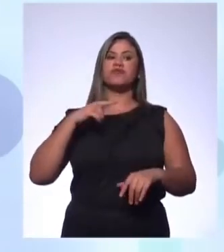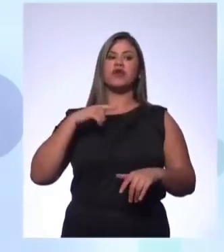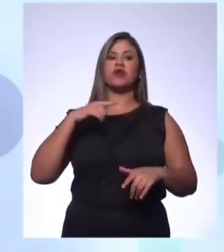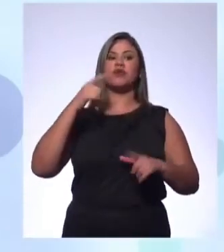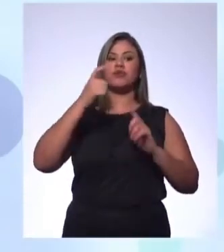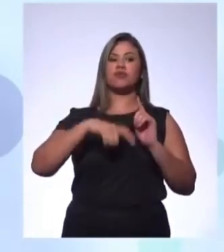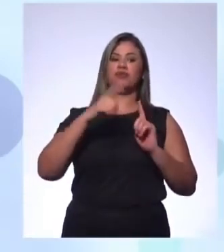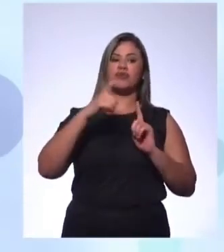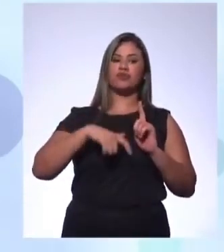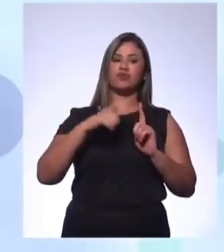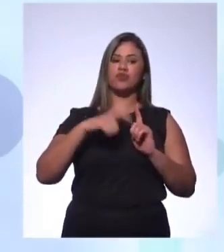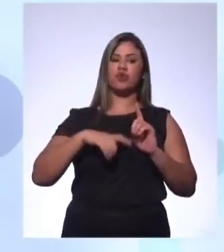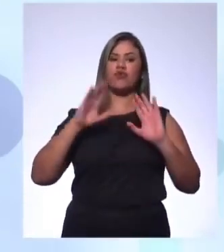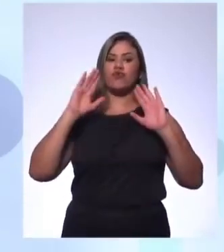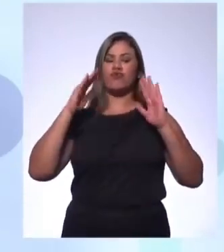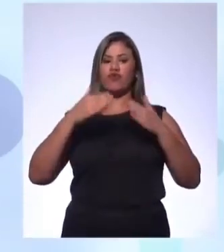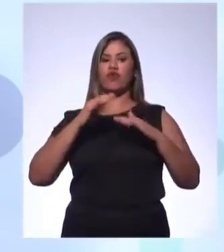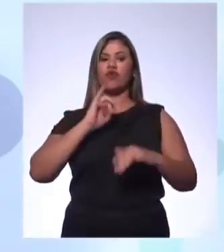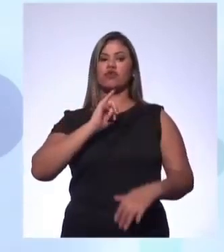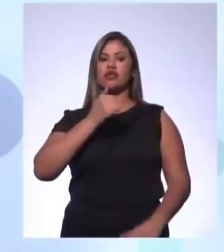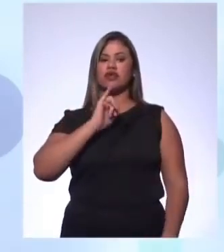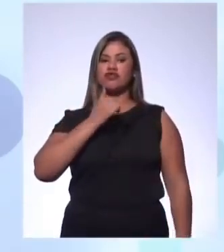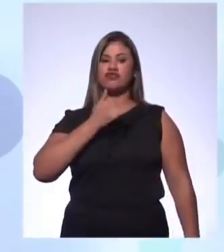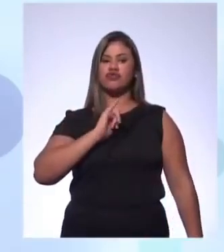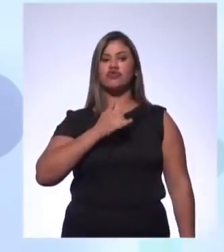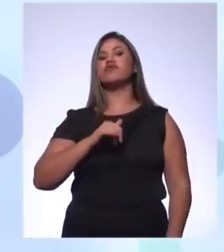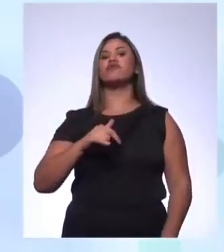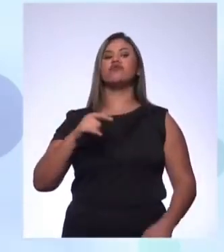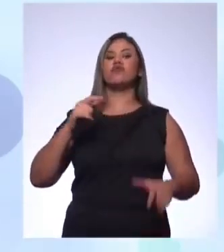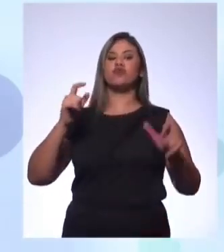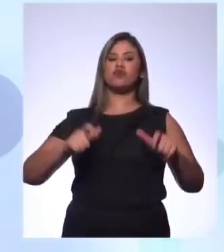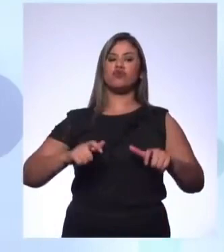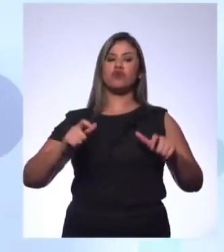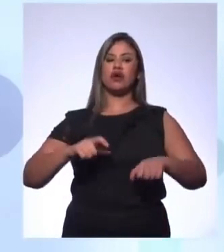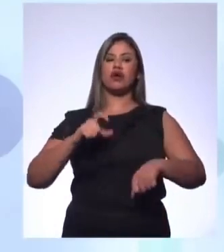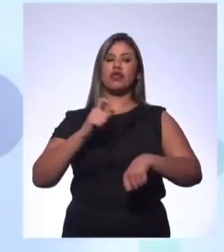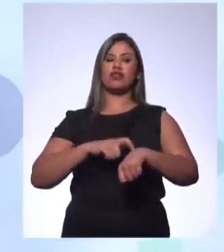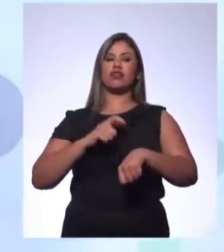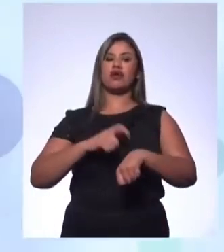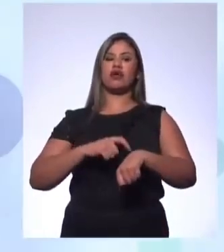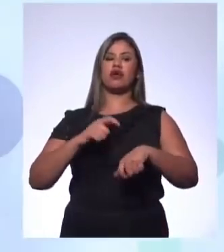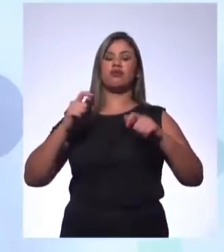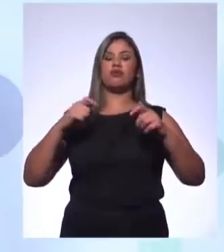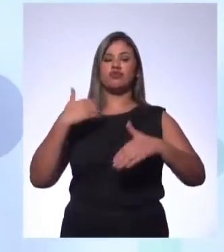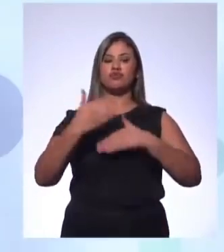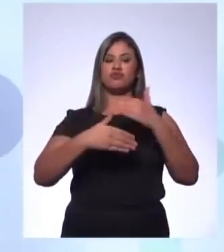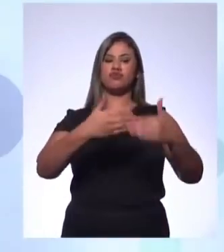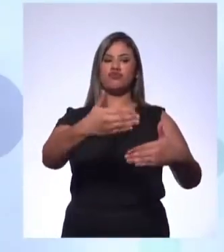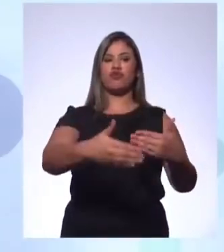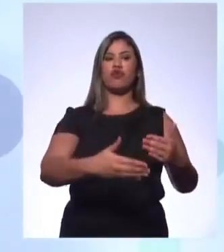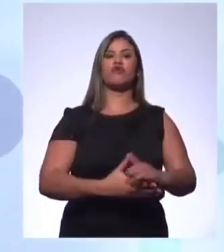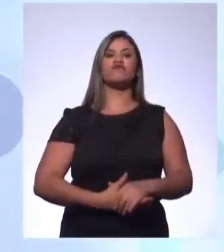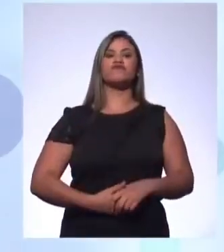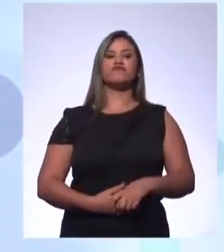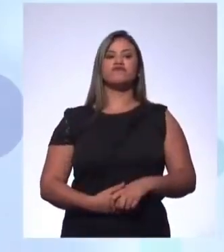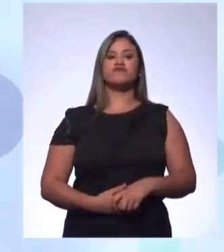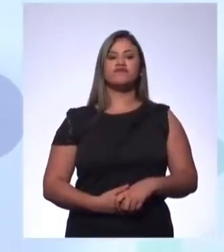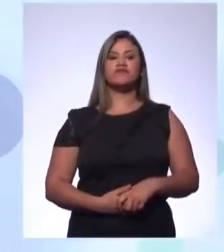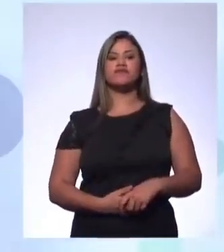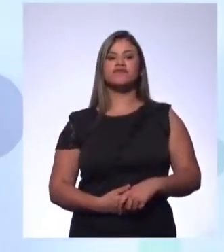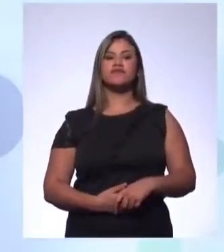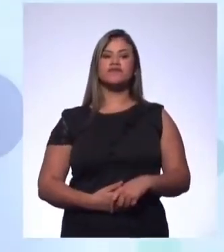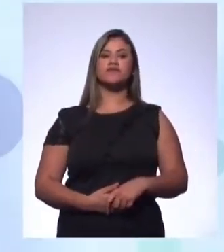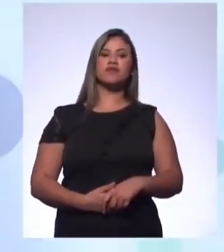personagem, foco narrativo, que é o narrador, você tem o espaço, o tempo, a forma como a história se desenvolve. Porque eu falei no começo da aula